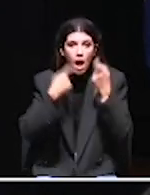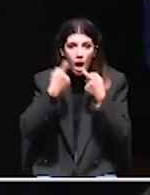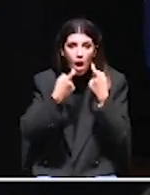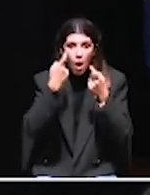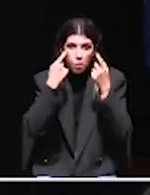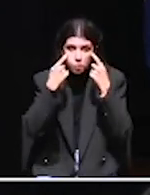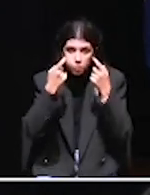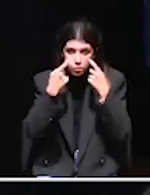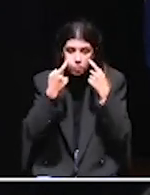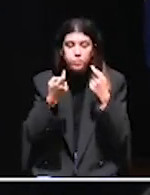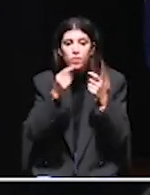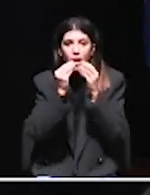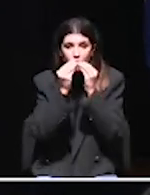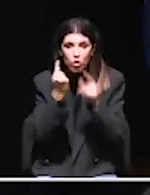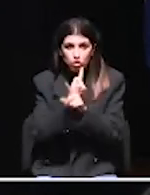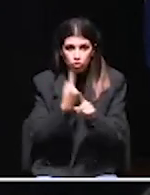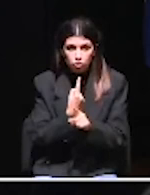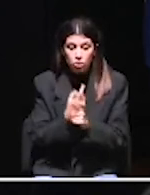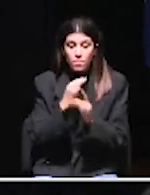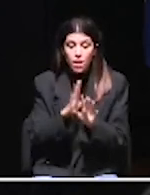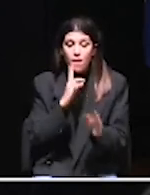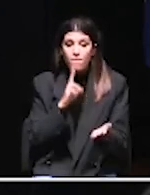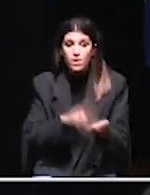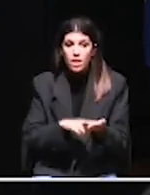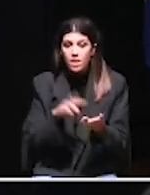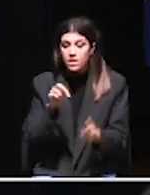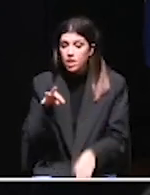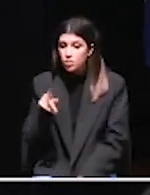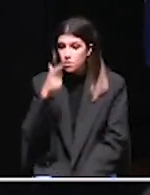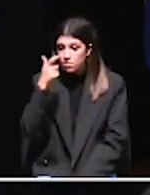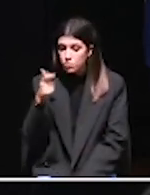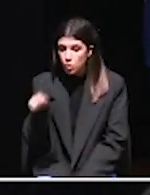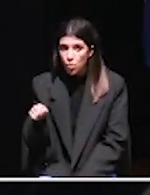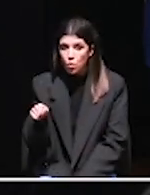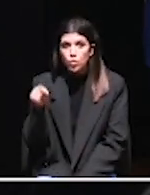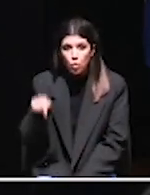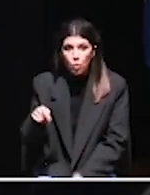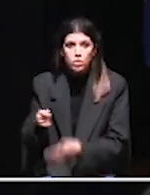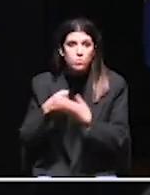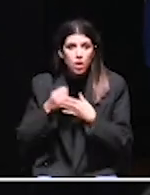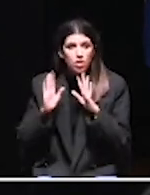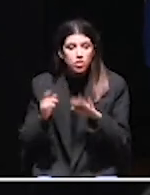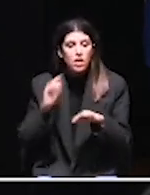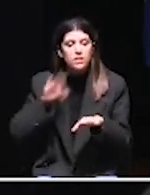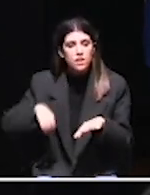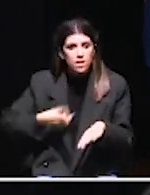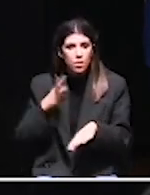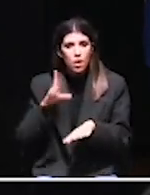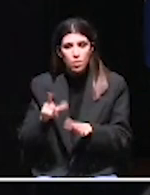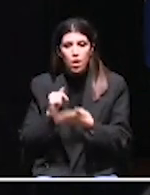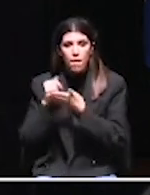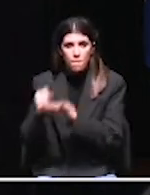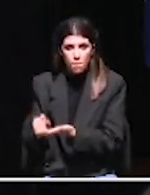e próteses oculares e dentárias. Mas, na verdade, 3 mil destes municípios já hoje são apoiados pela Santa Casa Misericórdia de